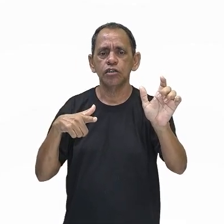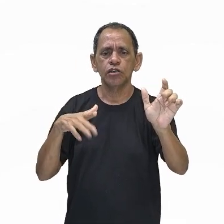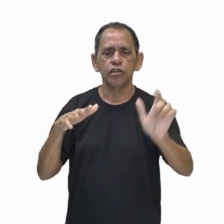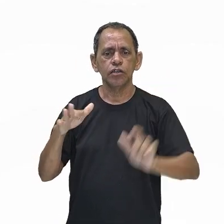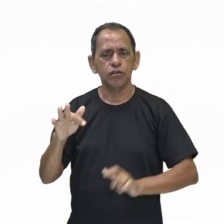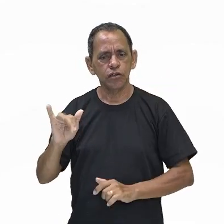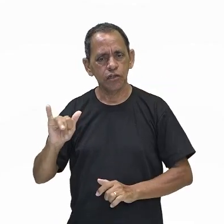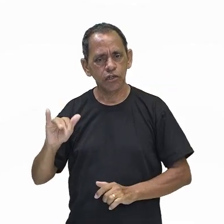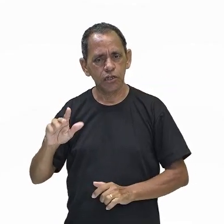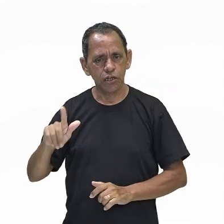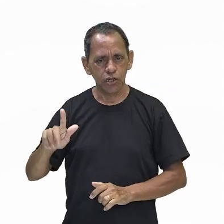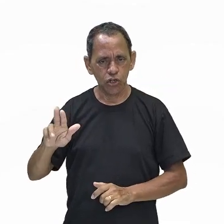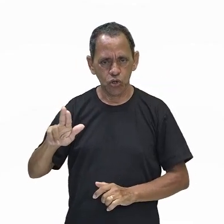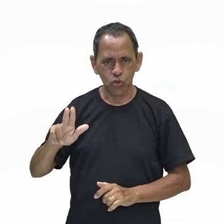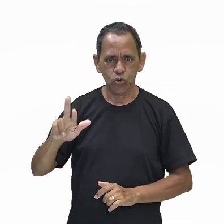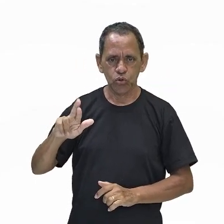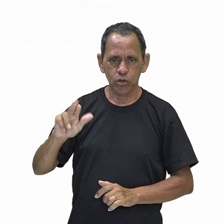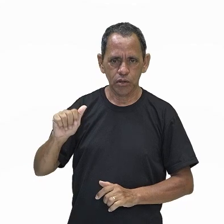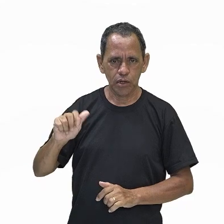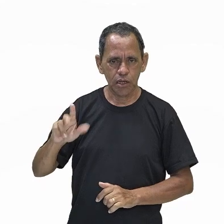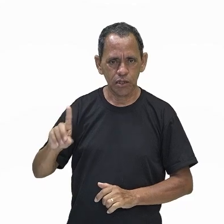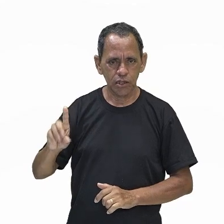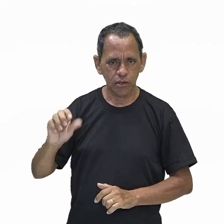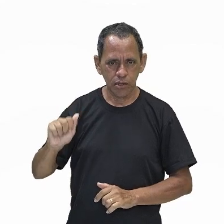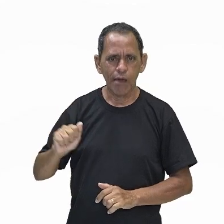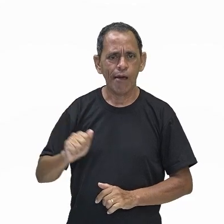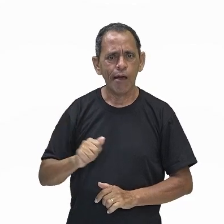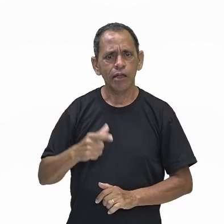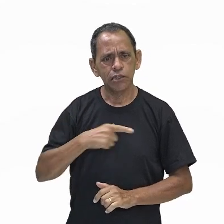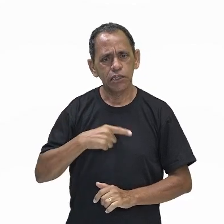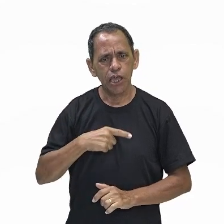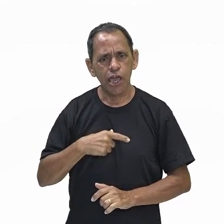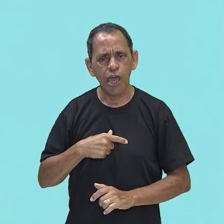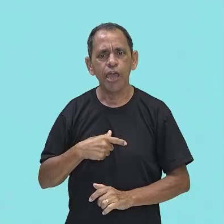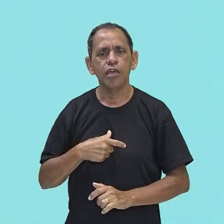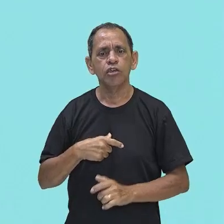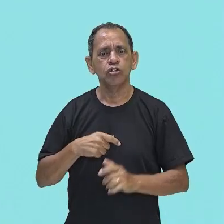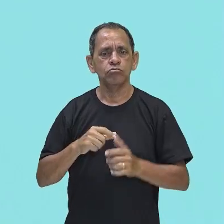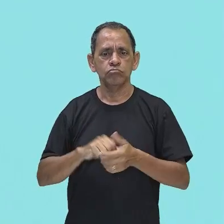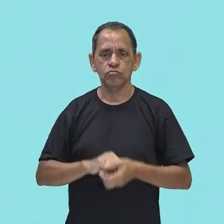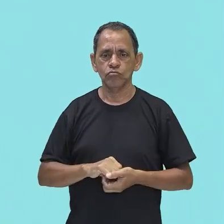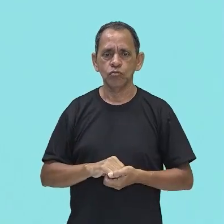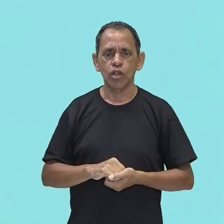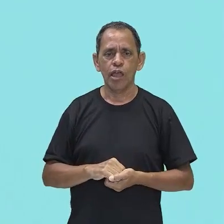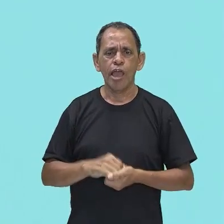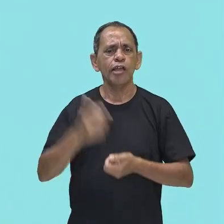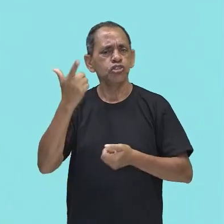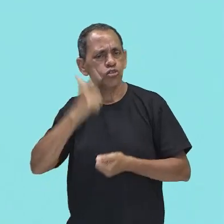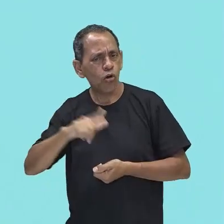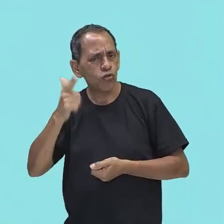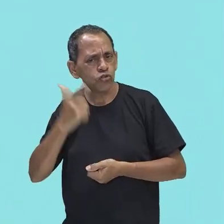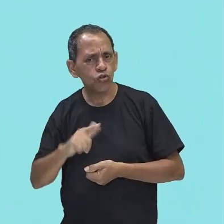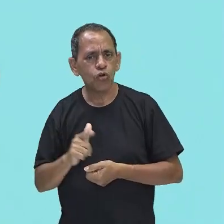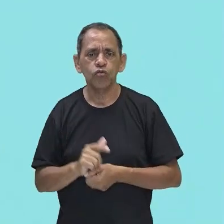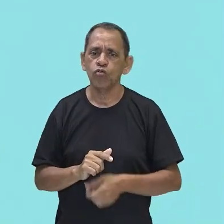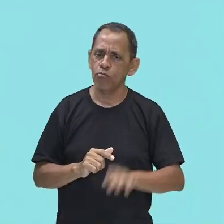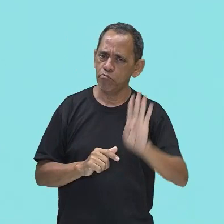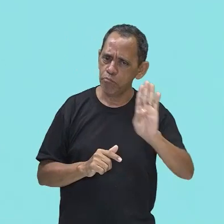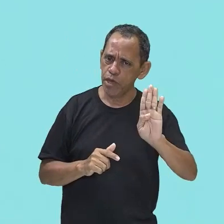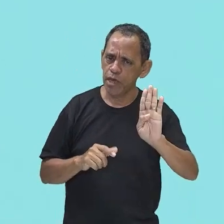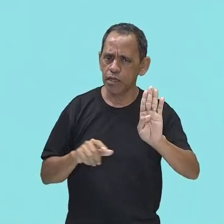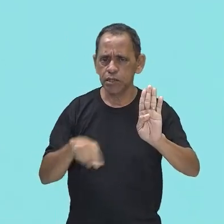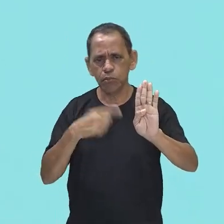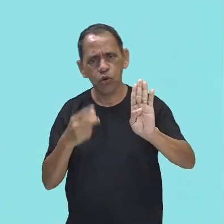que é a repetição de uma consoante. Ele consegue repetir bastante o B, depois ele repete sempre o D e depois o V.